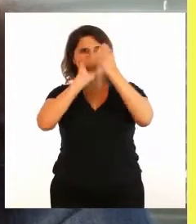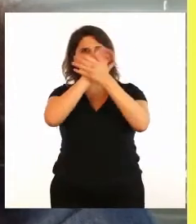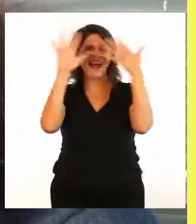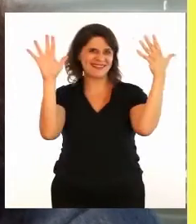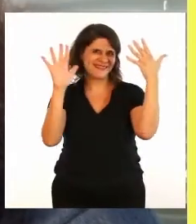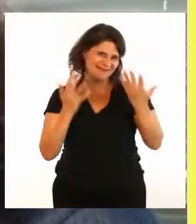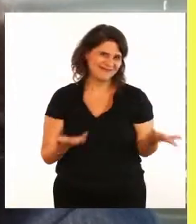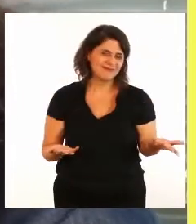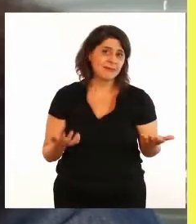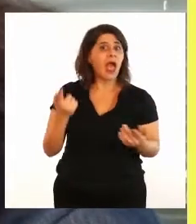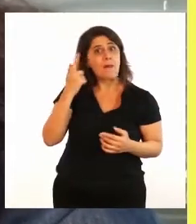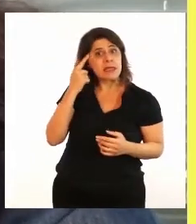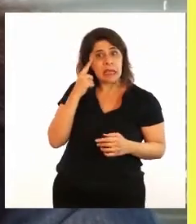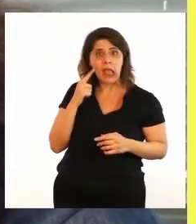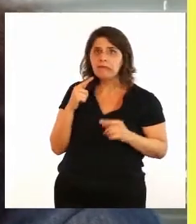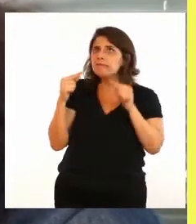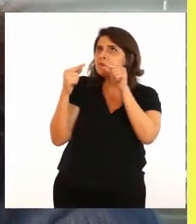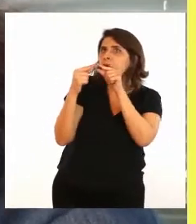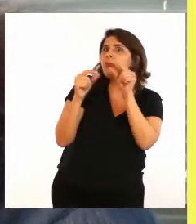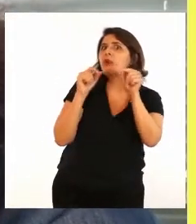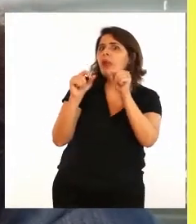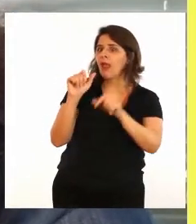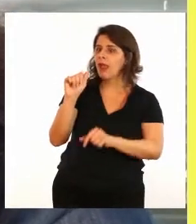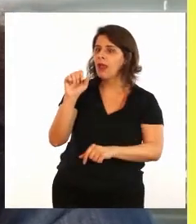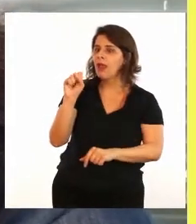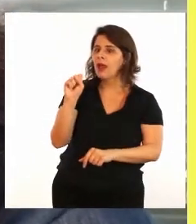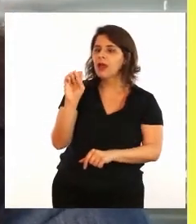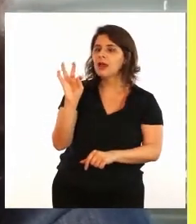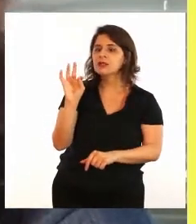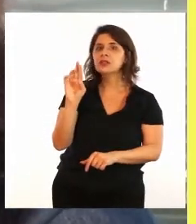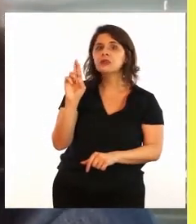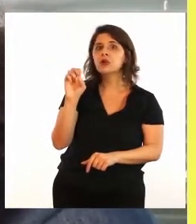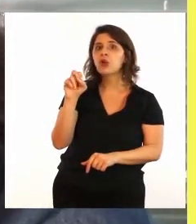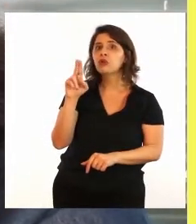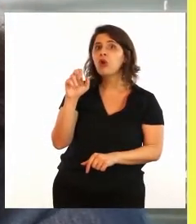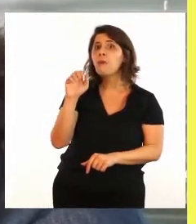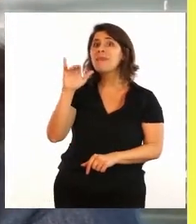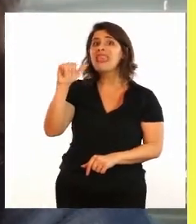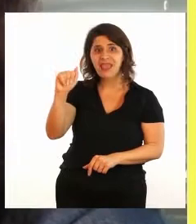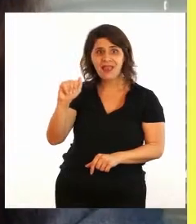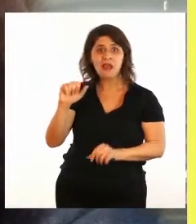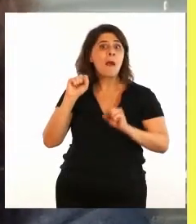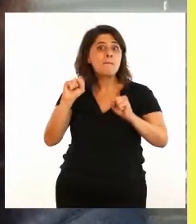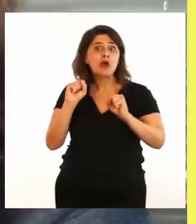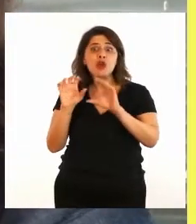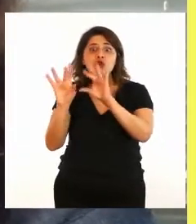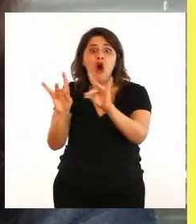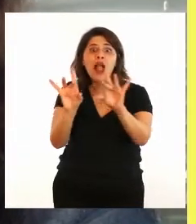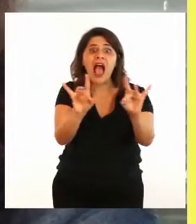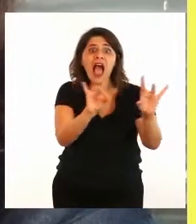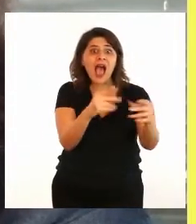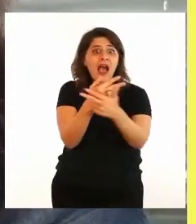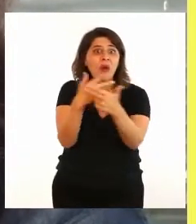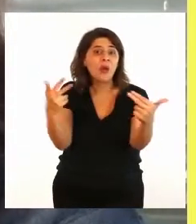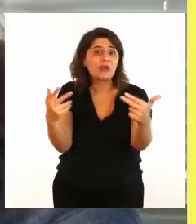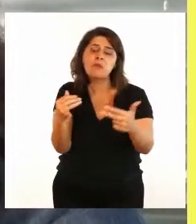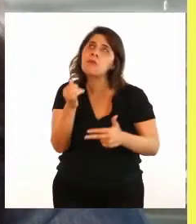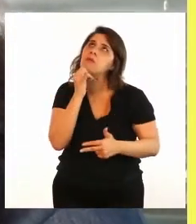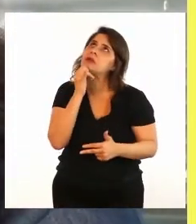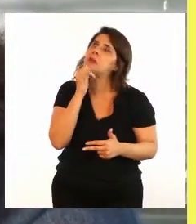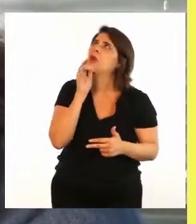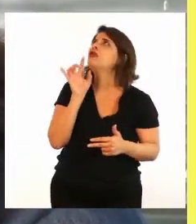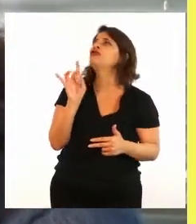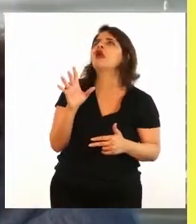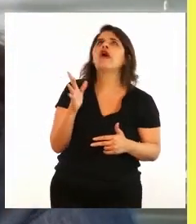era astronomia. E na astronomia, eu descobri que eu podia tocar nos astros, não era algo assim só lá